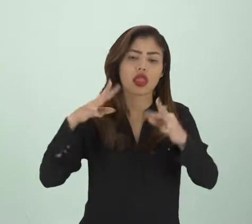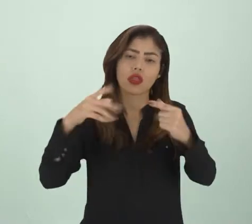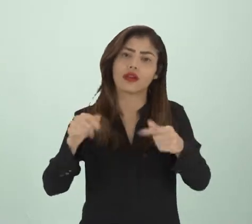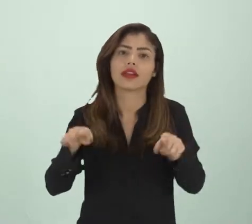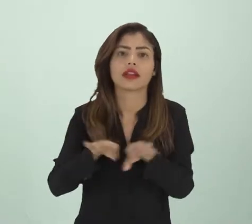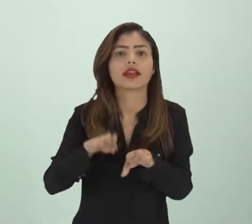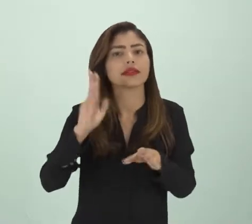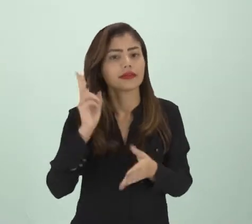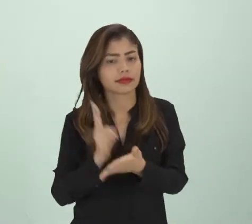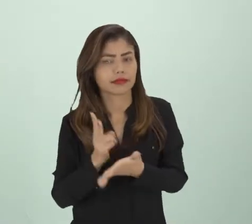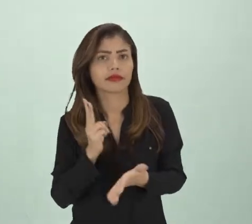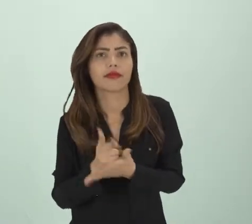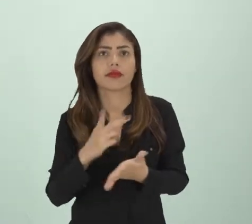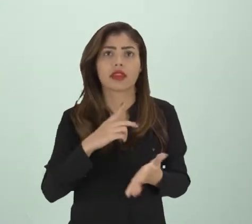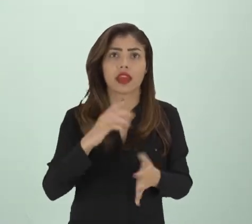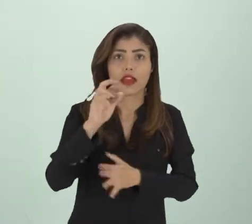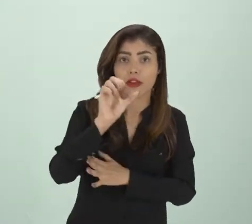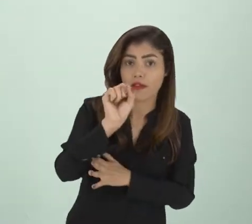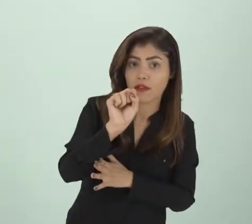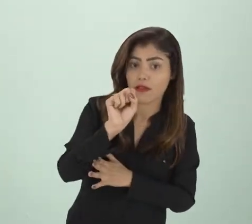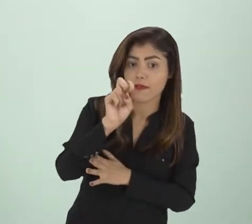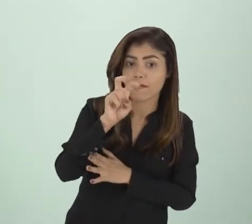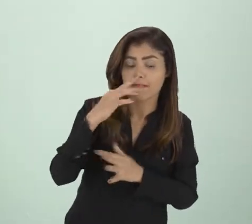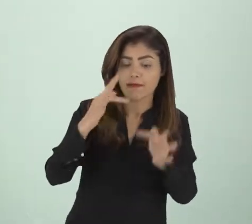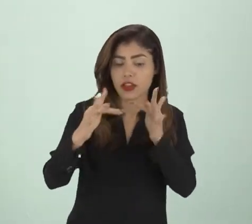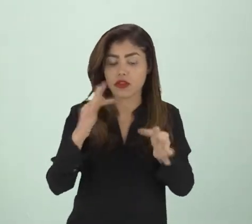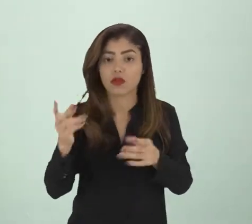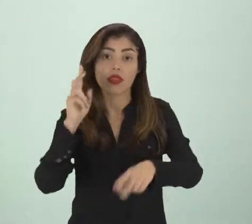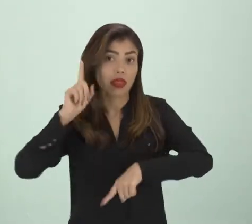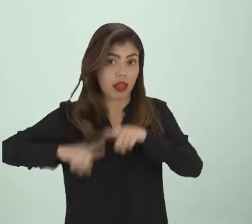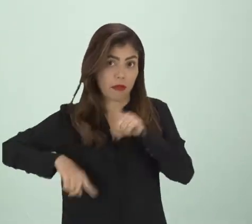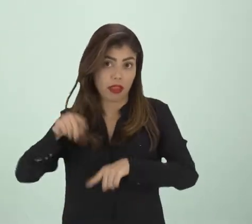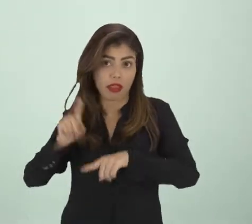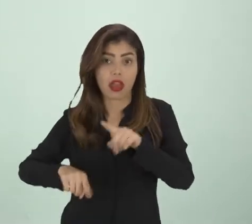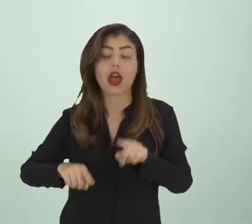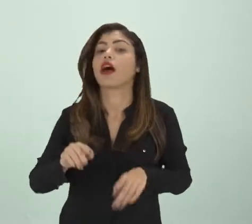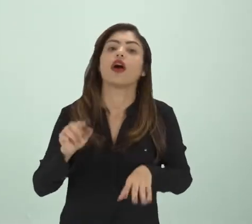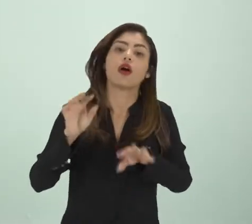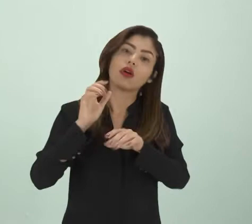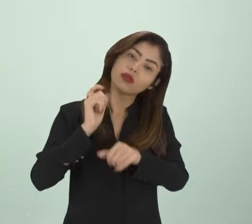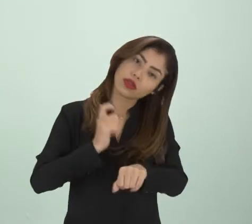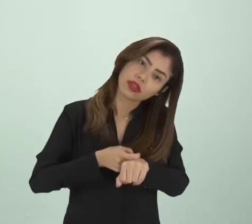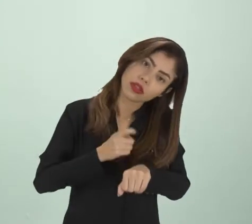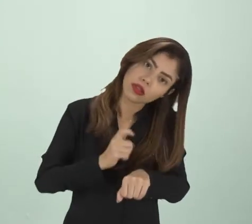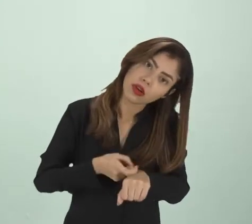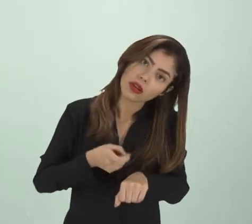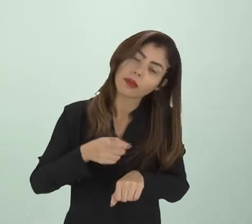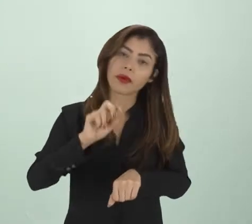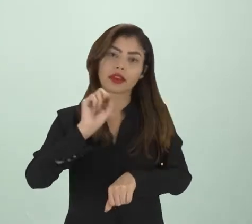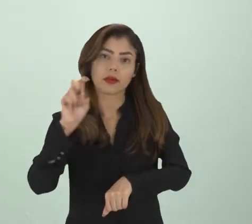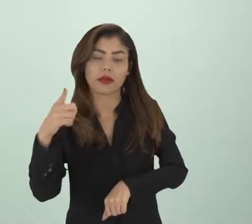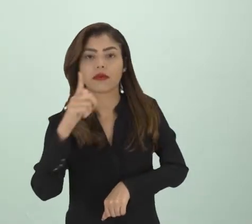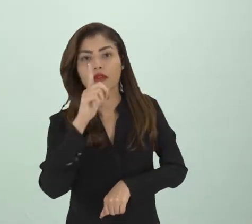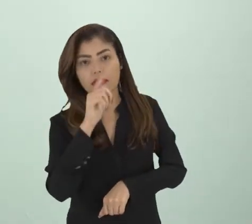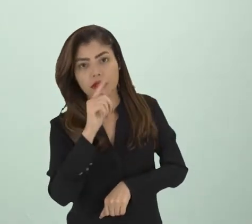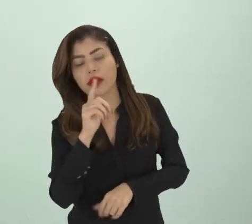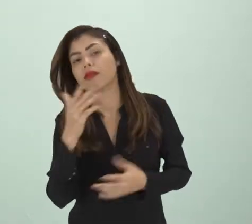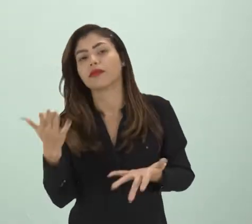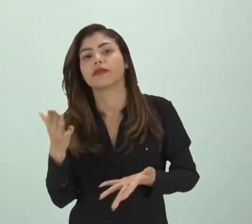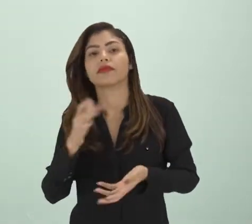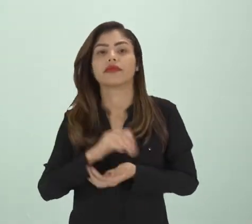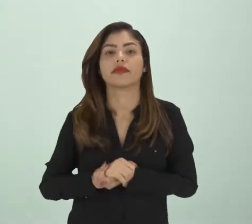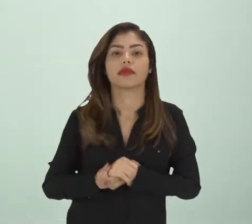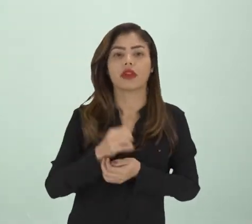em que há mudança do estado físico da matéria, ou seja, do estado sólido para o